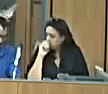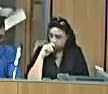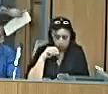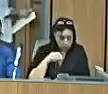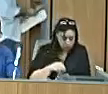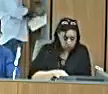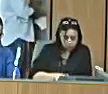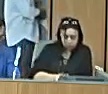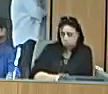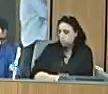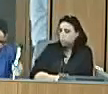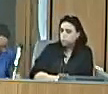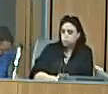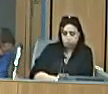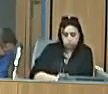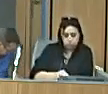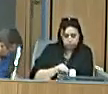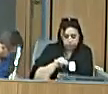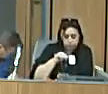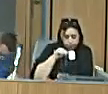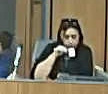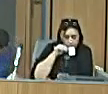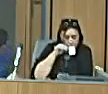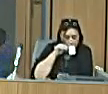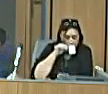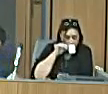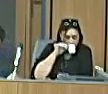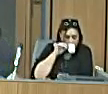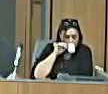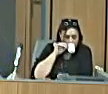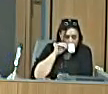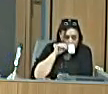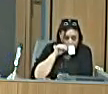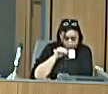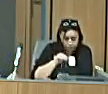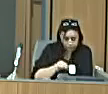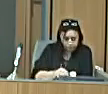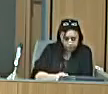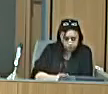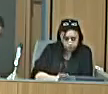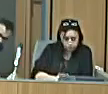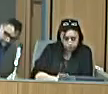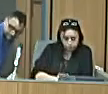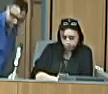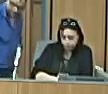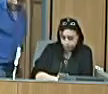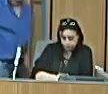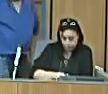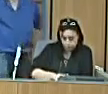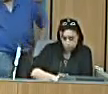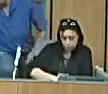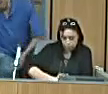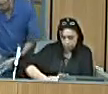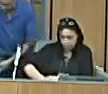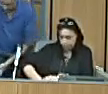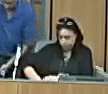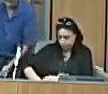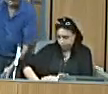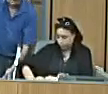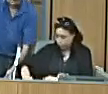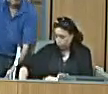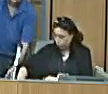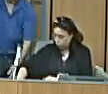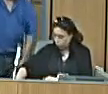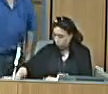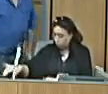e pessoal técnico todos nós precisamos de segurança jurídica para desempenhar o nosso trabalho precisamos de segurança na nossa